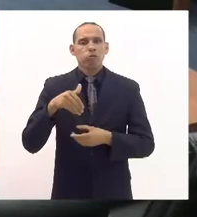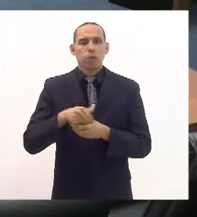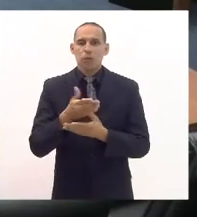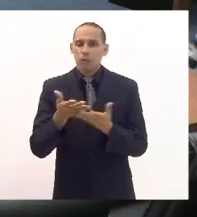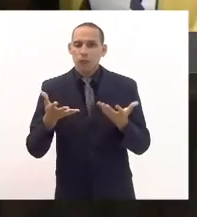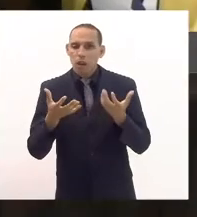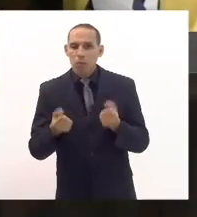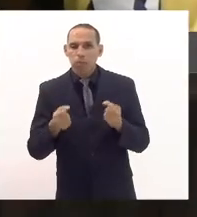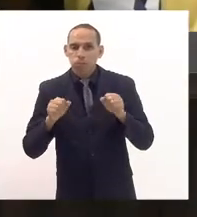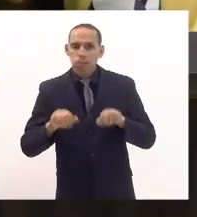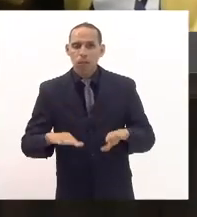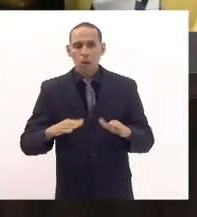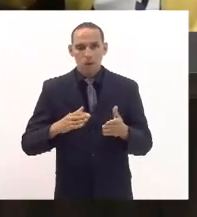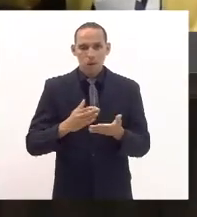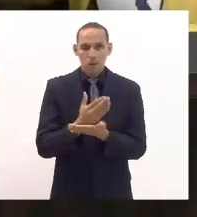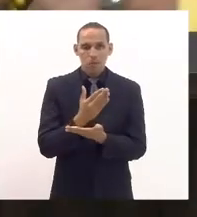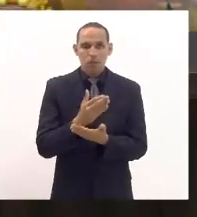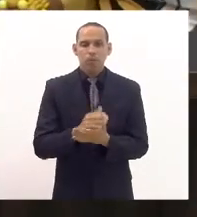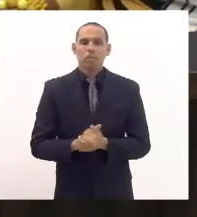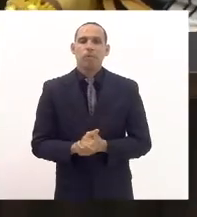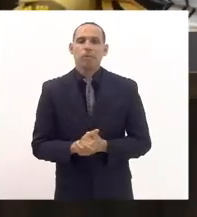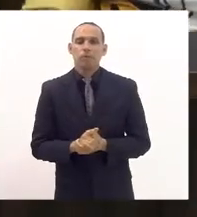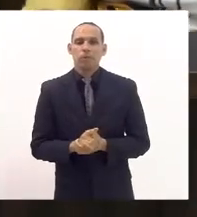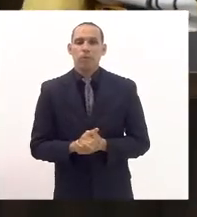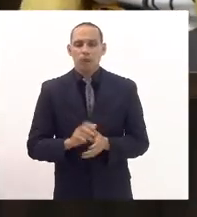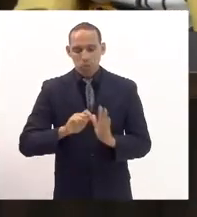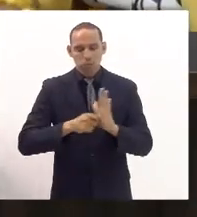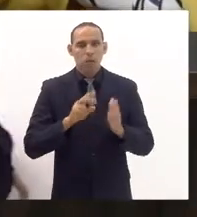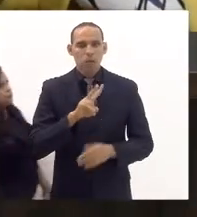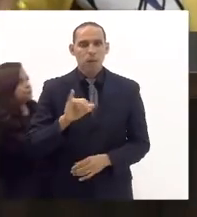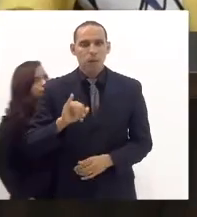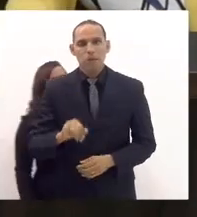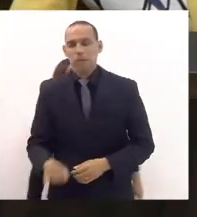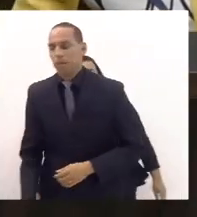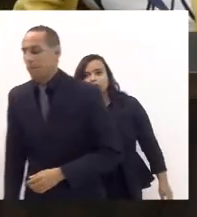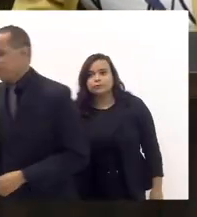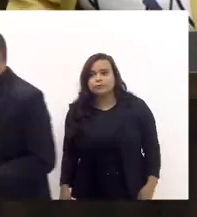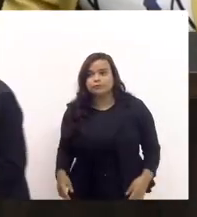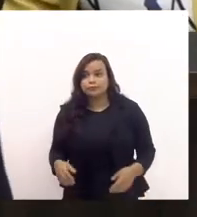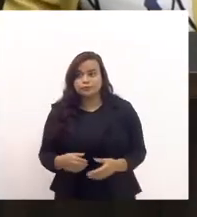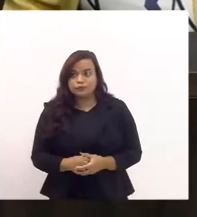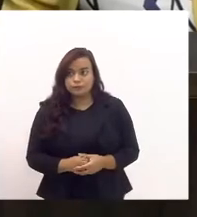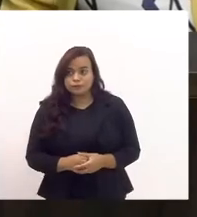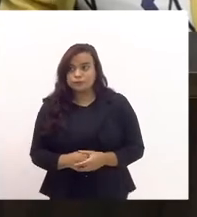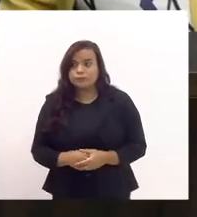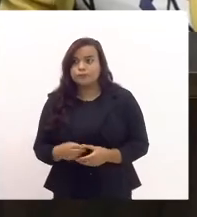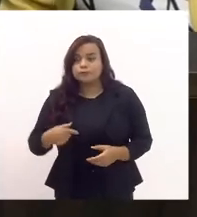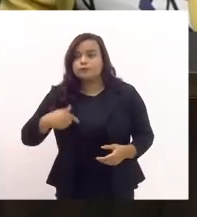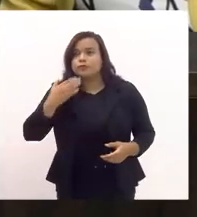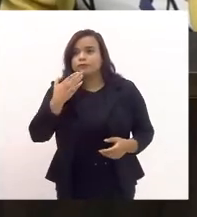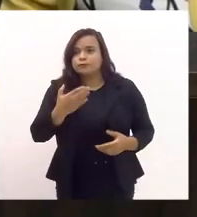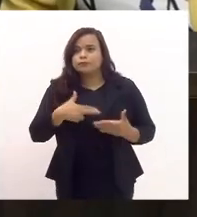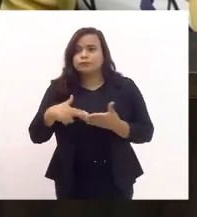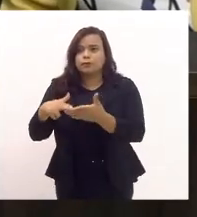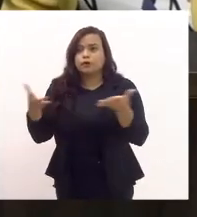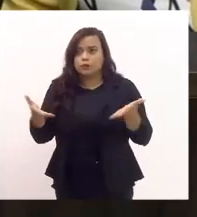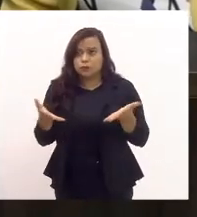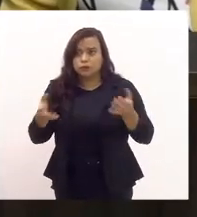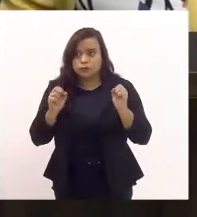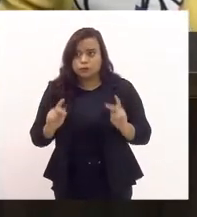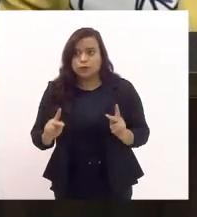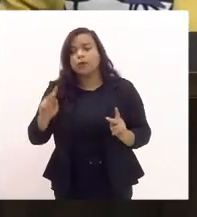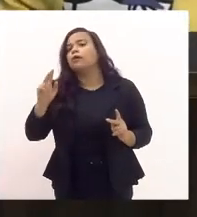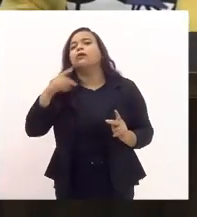senhores que aprovam permaneçam Como estão aprovado vai autógrafo tô mandando remetendo hoje tá Deputado